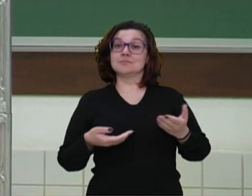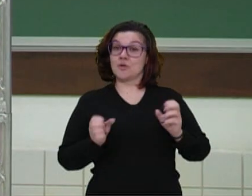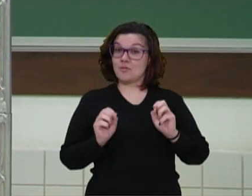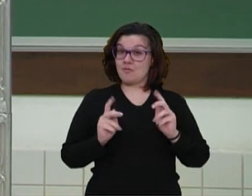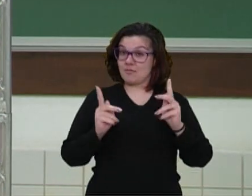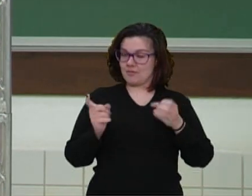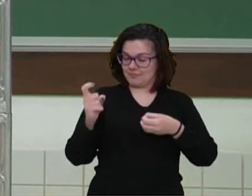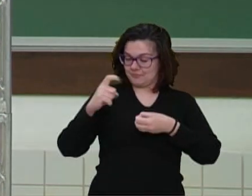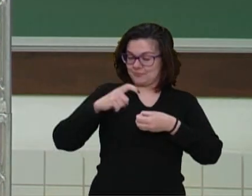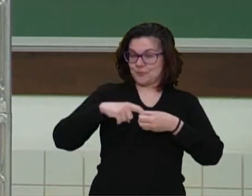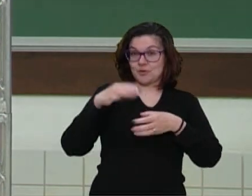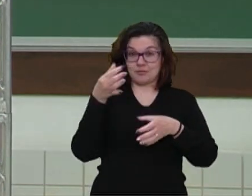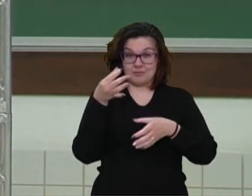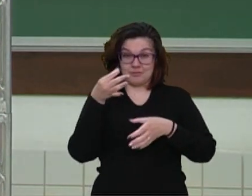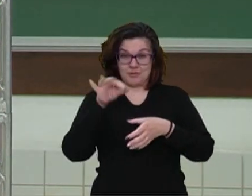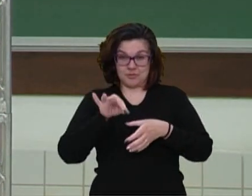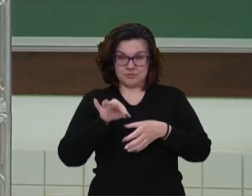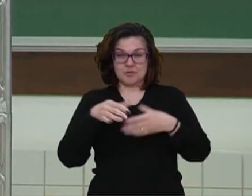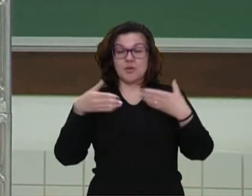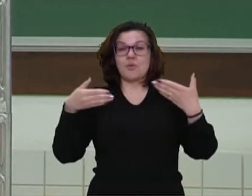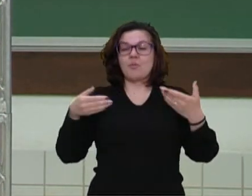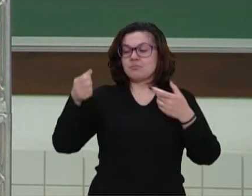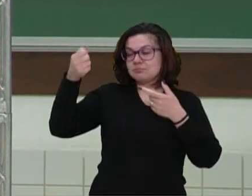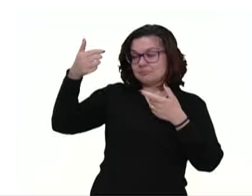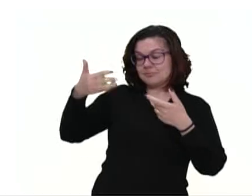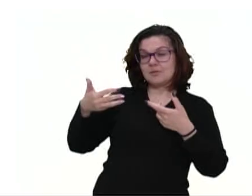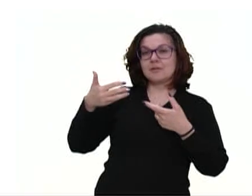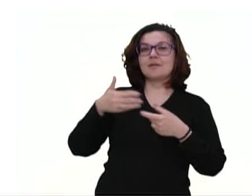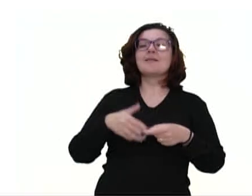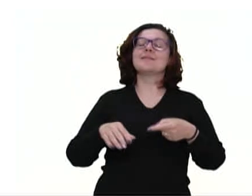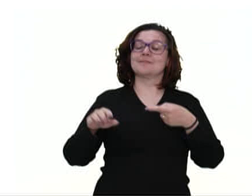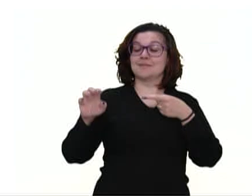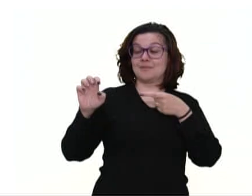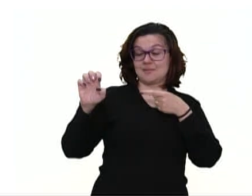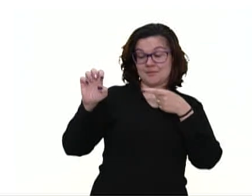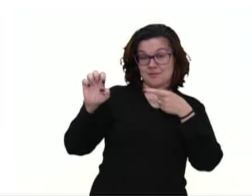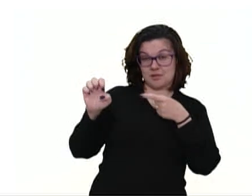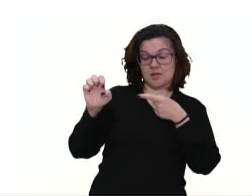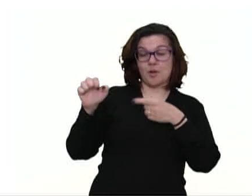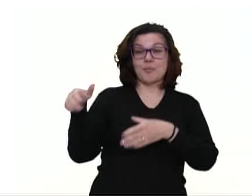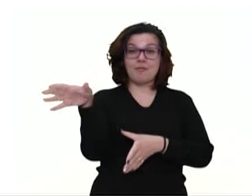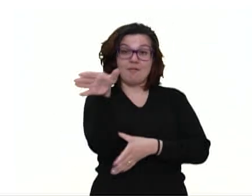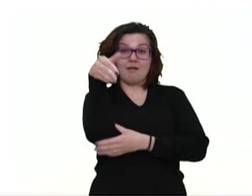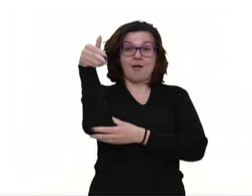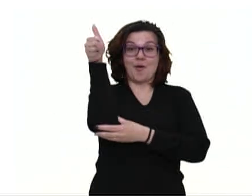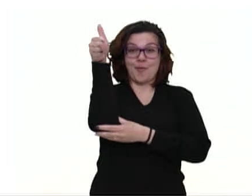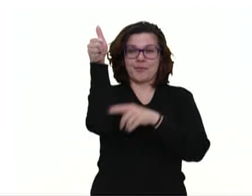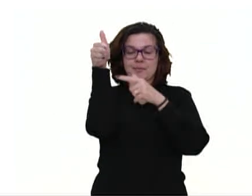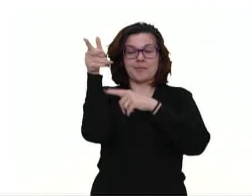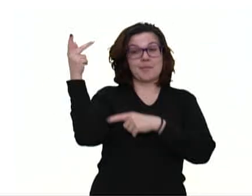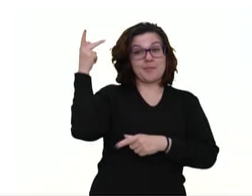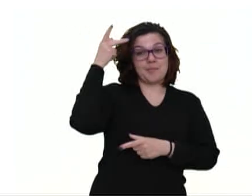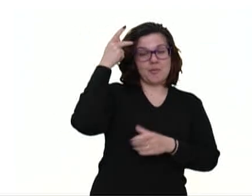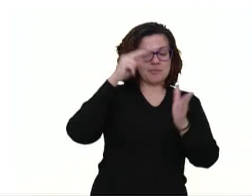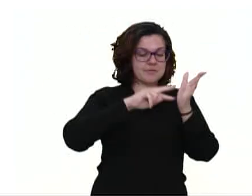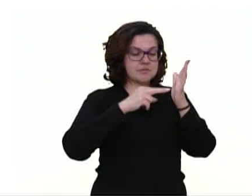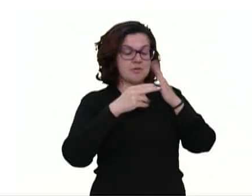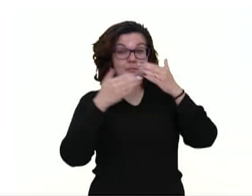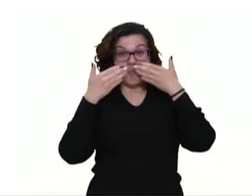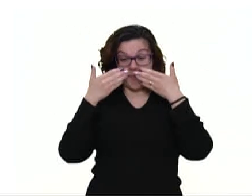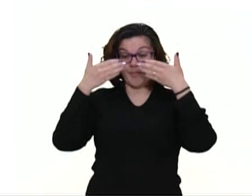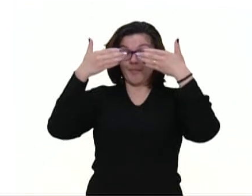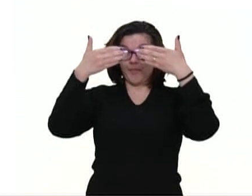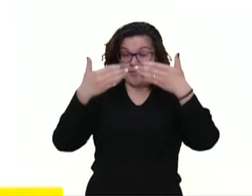Ok, vamos corrigir. A alternativa correta, a letra E, ao bandeirantismo, símbolo paulista, apresentado